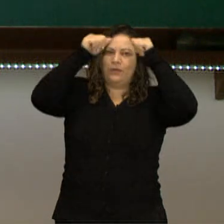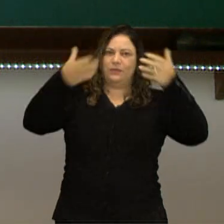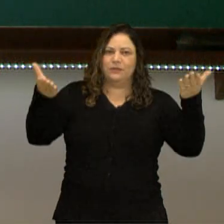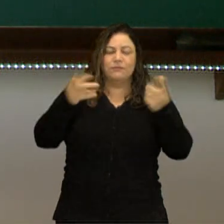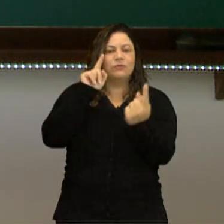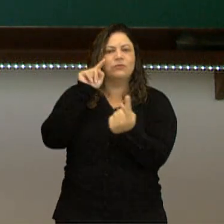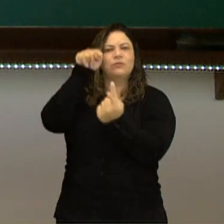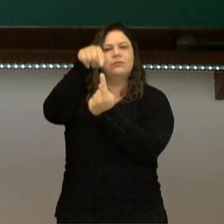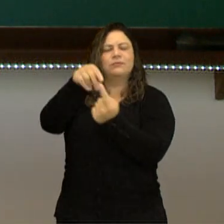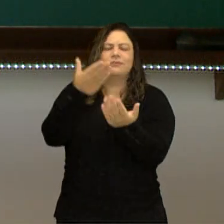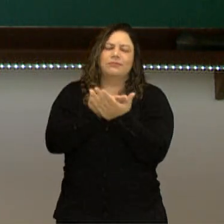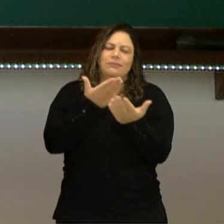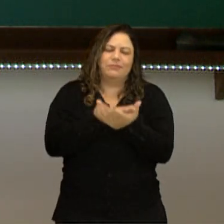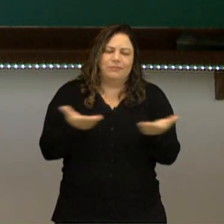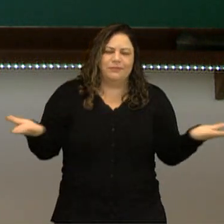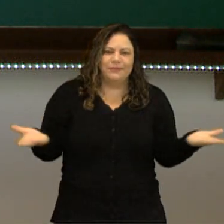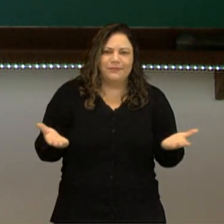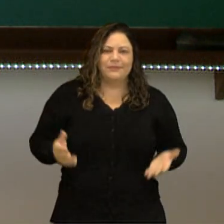hoje?